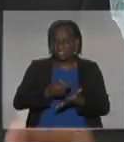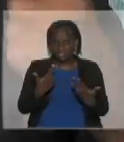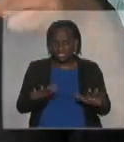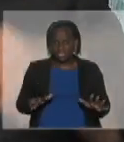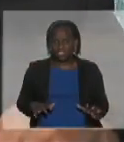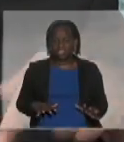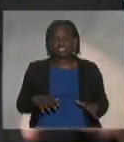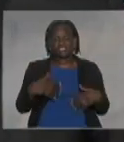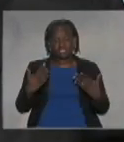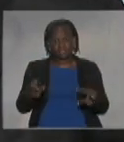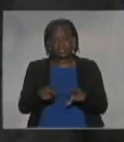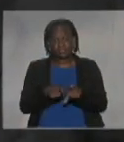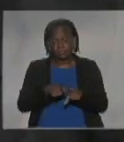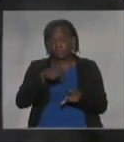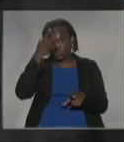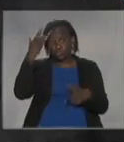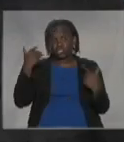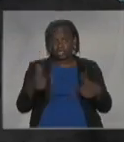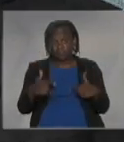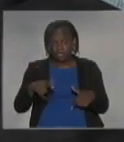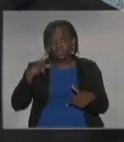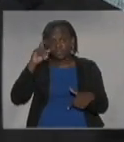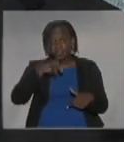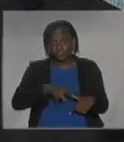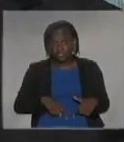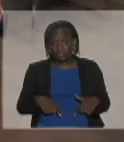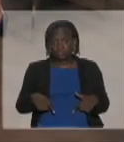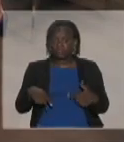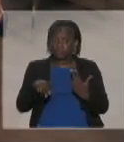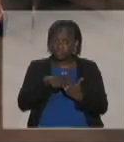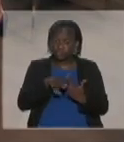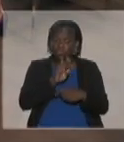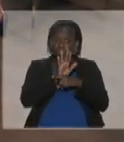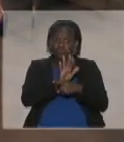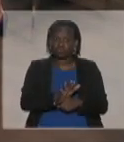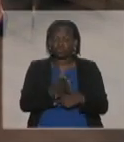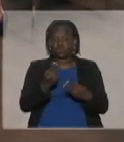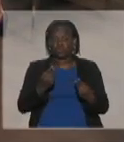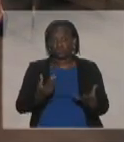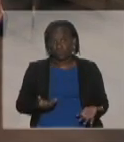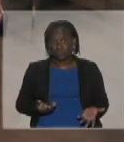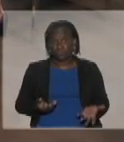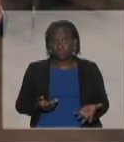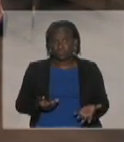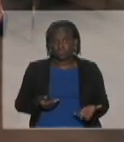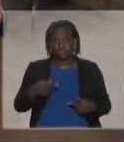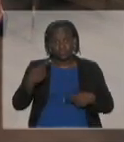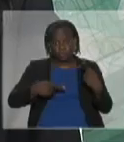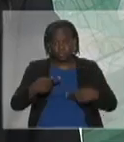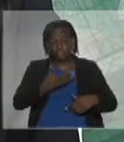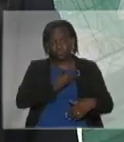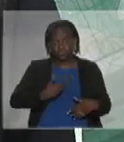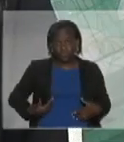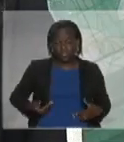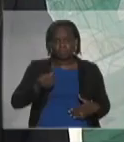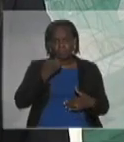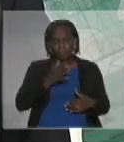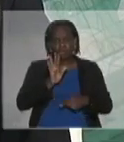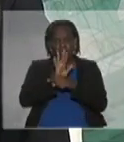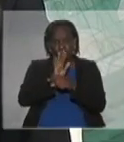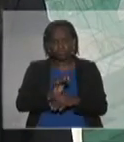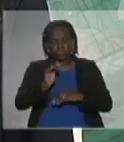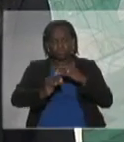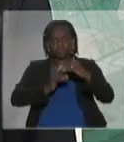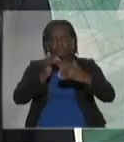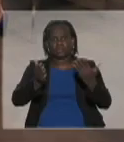transporte. Então, até na questão do emprego, o crescimento o bilhete único passagens, foi um avanço muito grande, né? Foi uma política pública que avançou